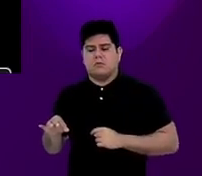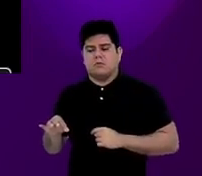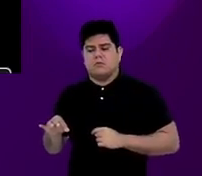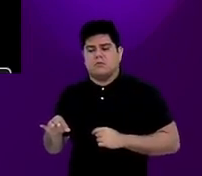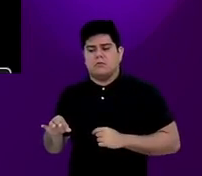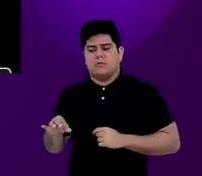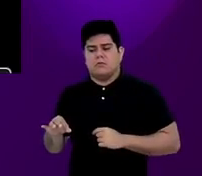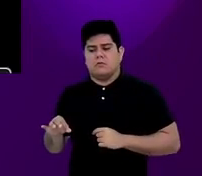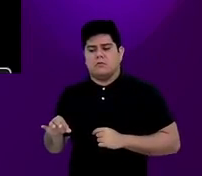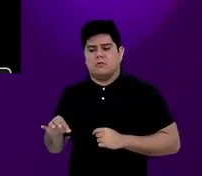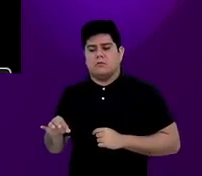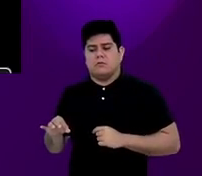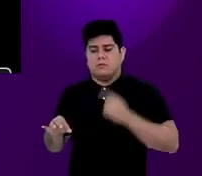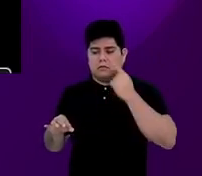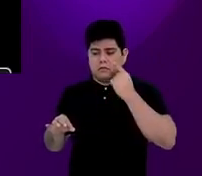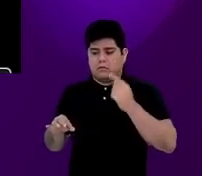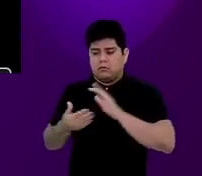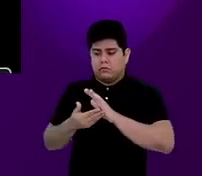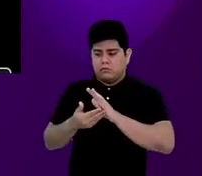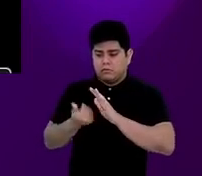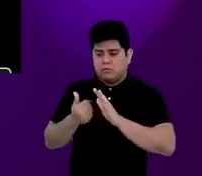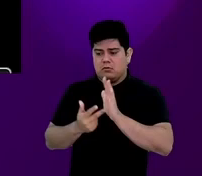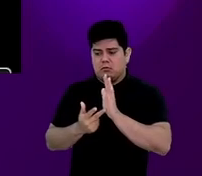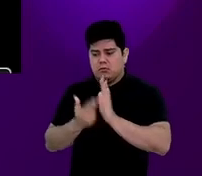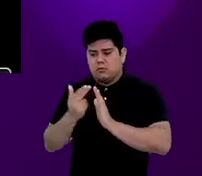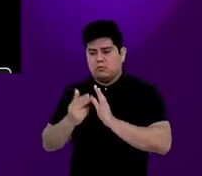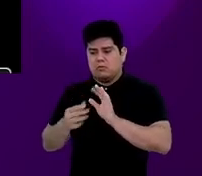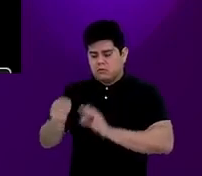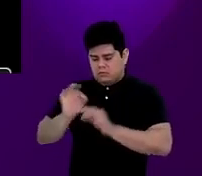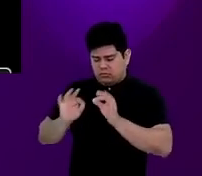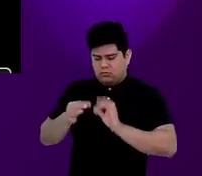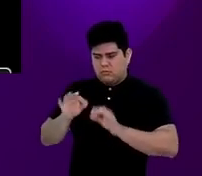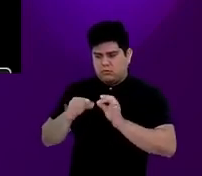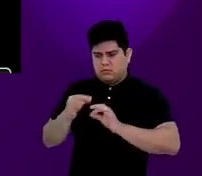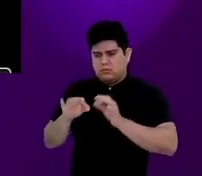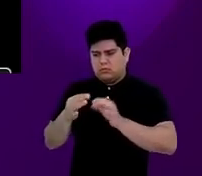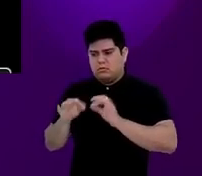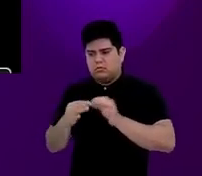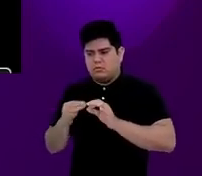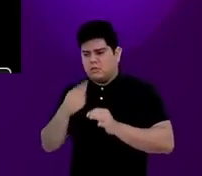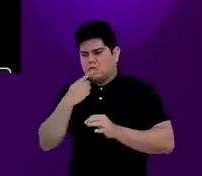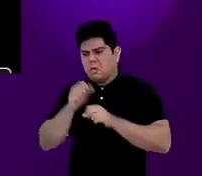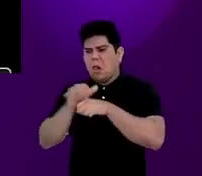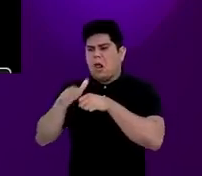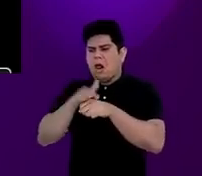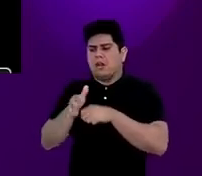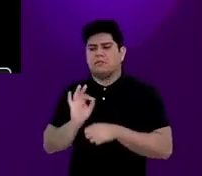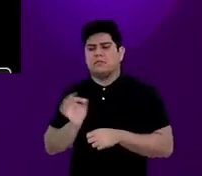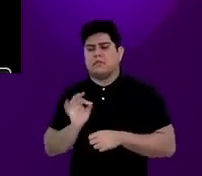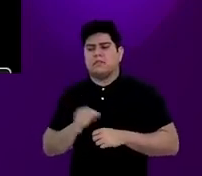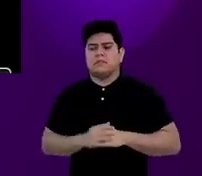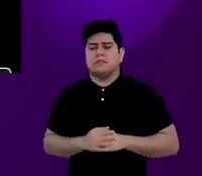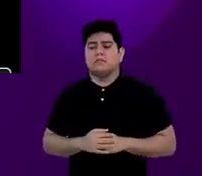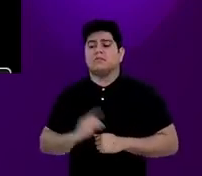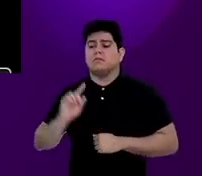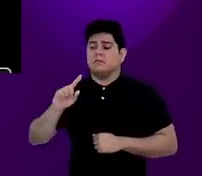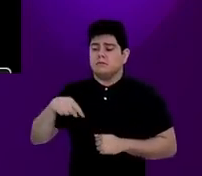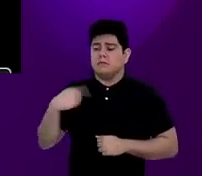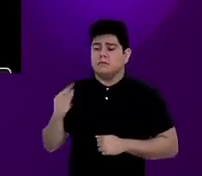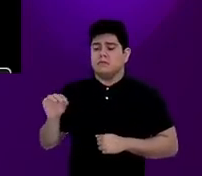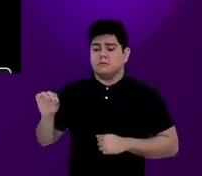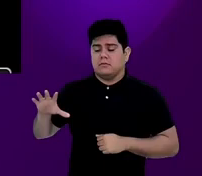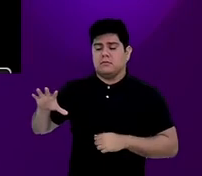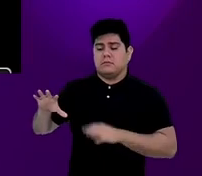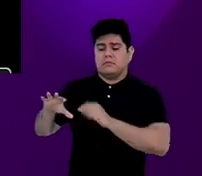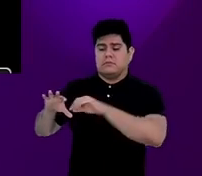vascularização, e aí a gente retira o tumor, reconstrói o rim, você vê que não tem nenhum sangramento, e é interessante que depois que você solta o clamp,